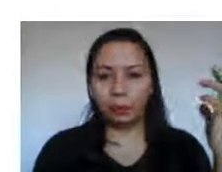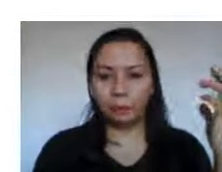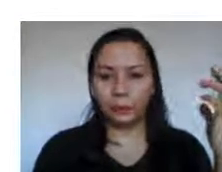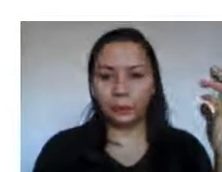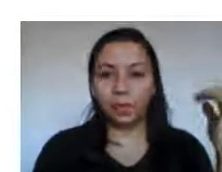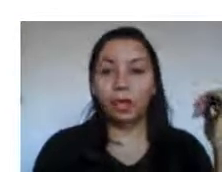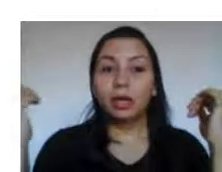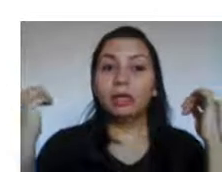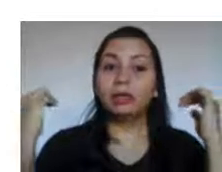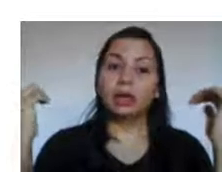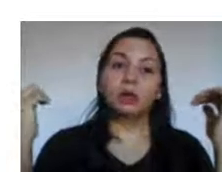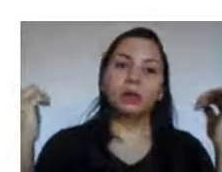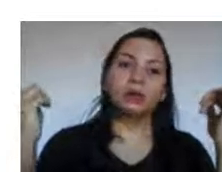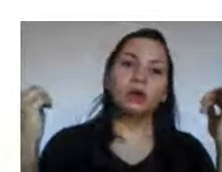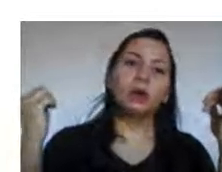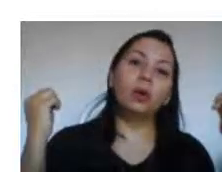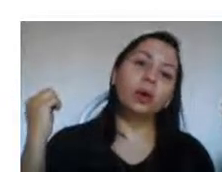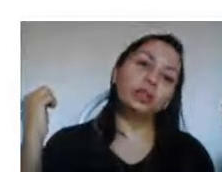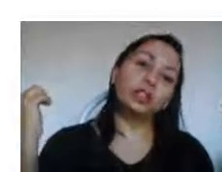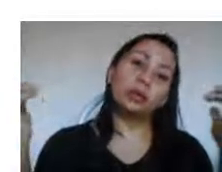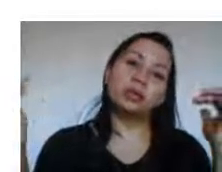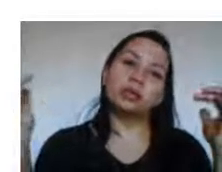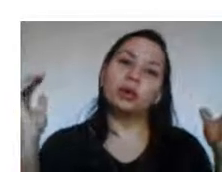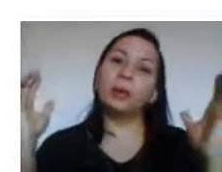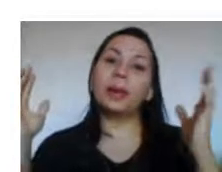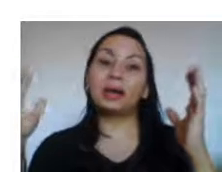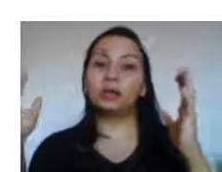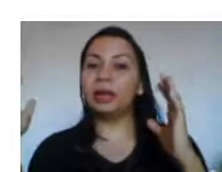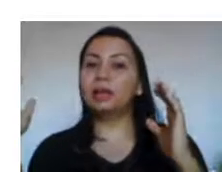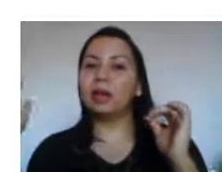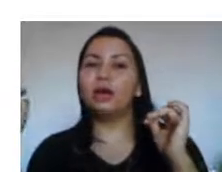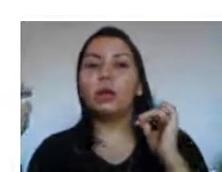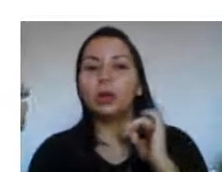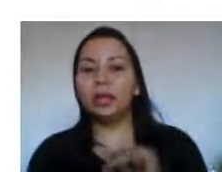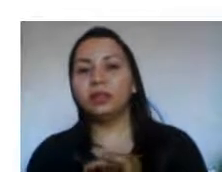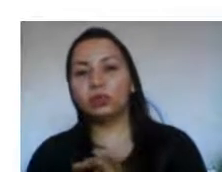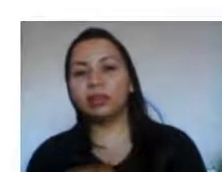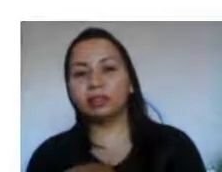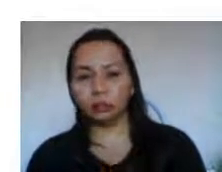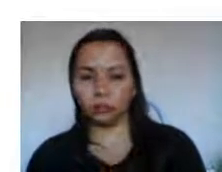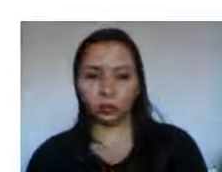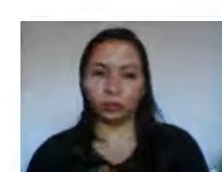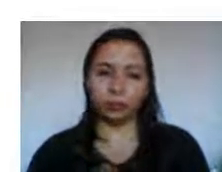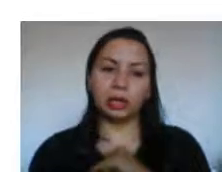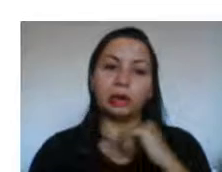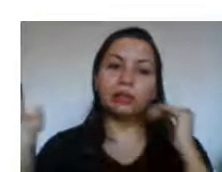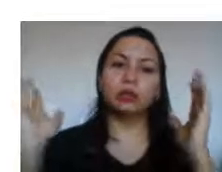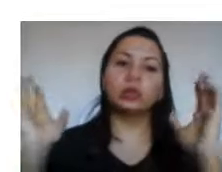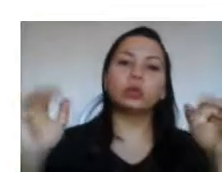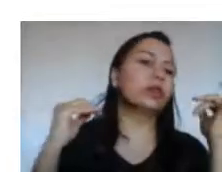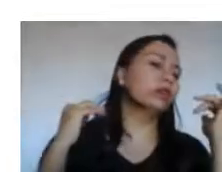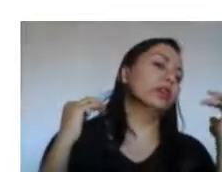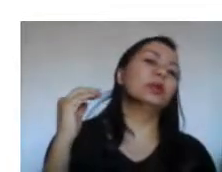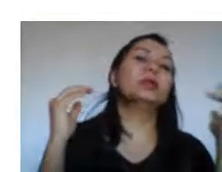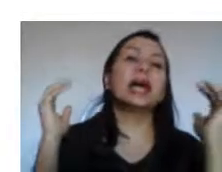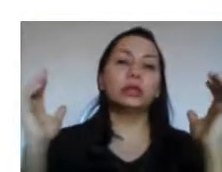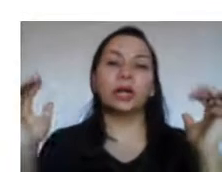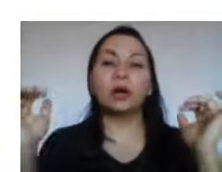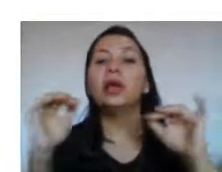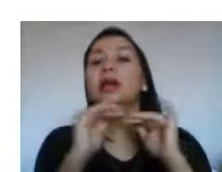sobreviver. Então, digamos assim, o impacto ambiental é o aumento do efeito estufa, porque o efeito estufa é um